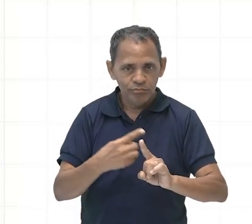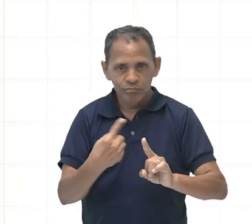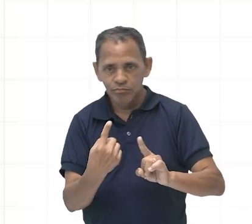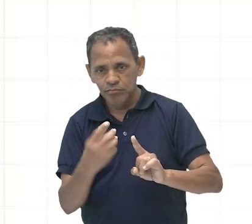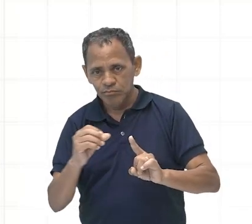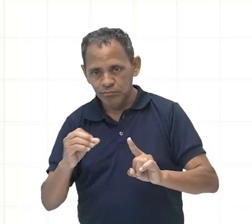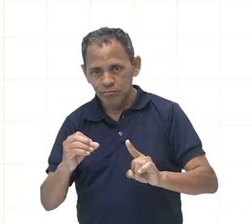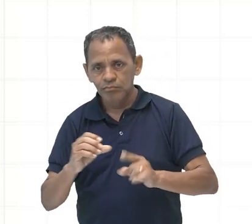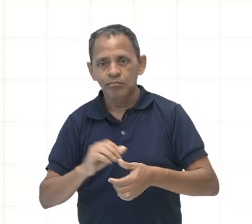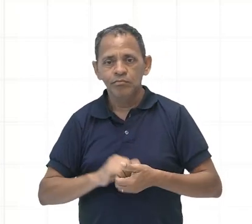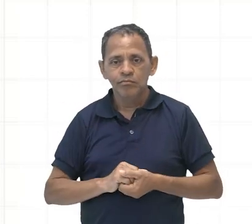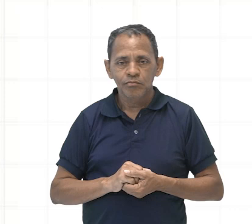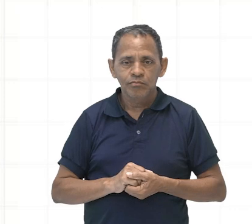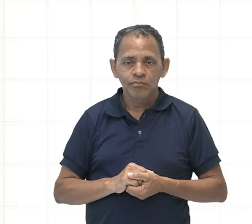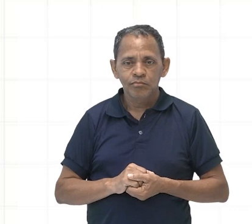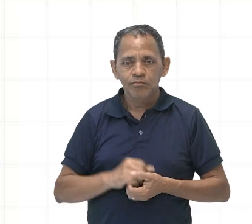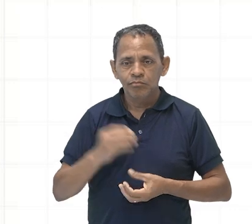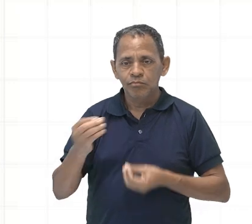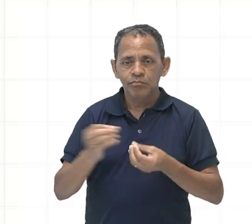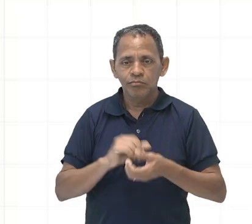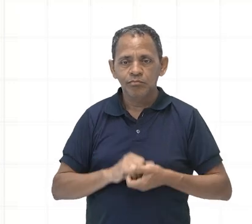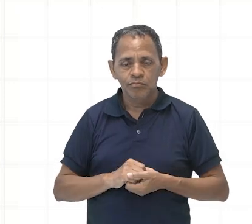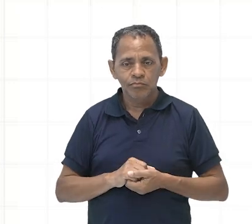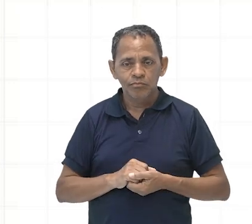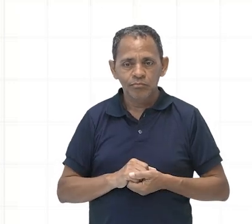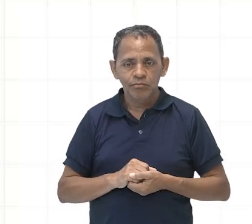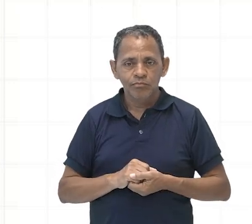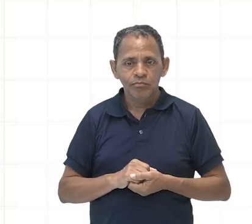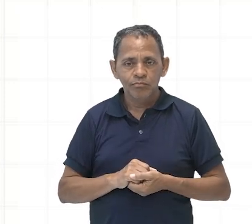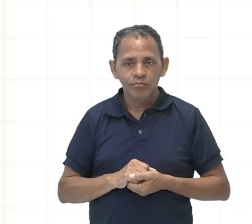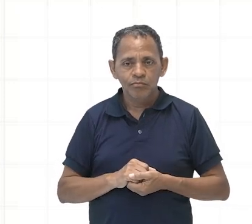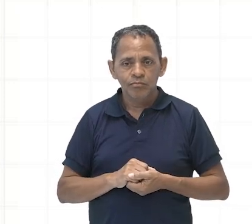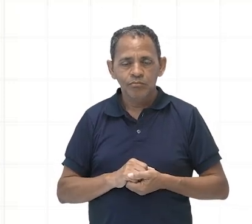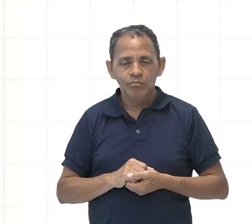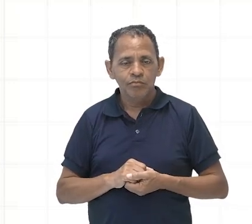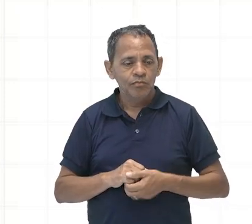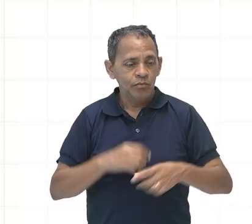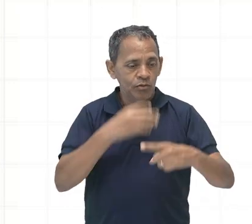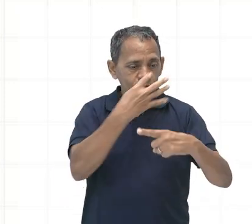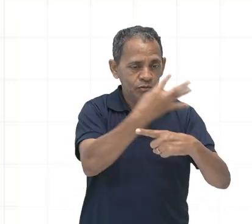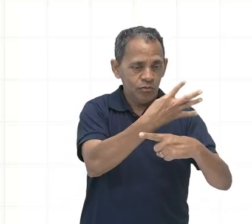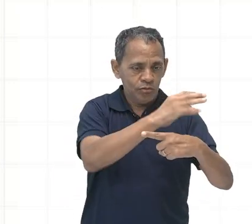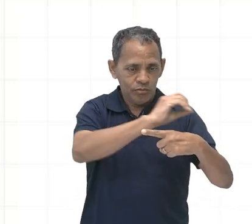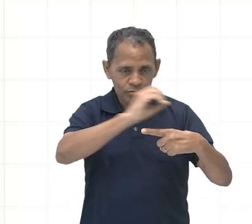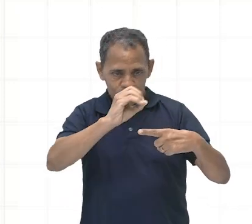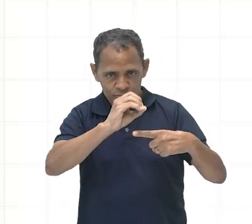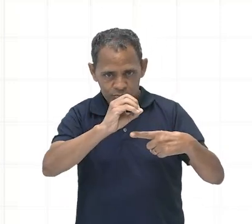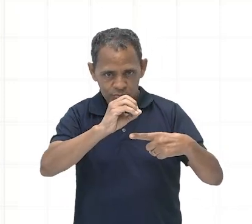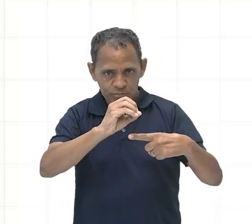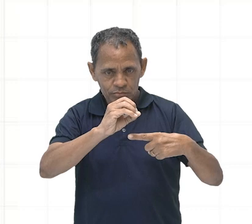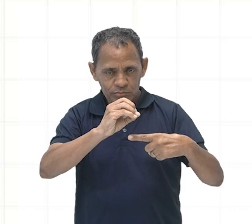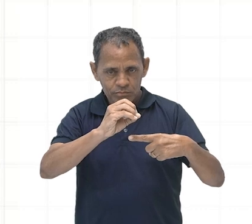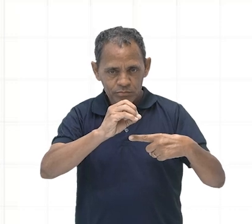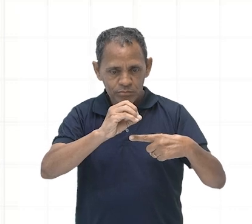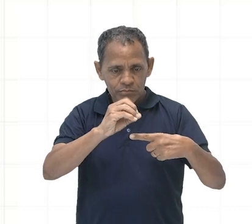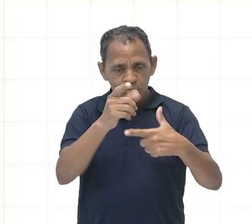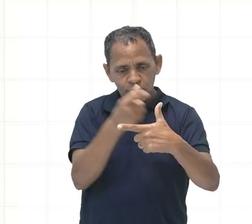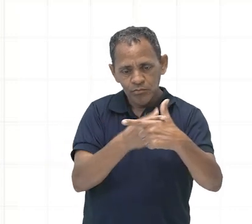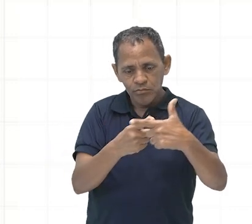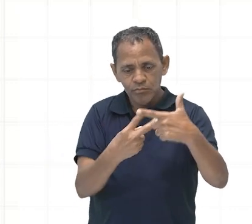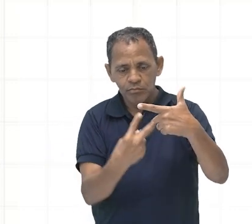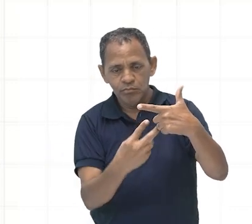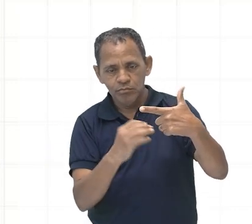Então, fazendo a conta, nós vamos ter que vai ser 400 dividido